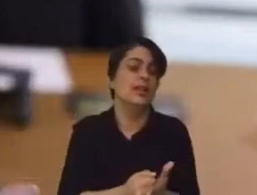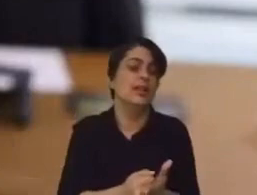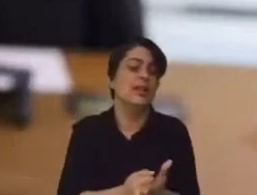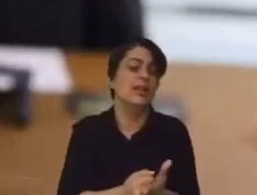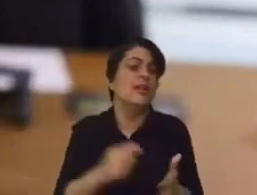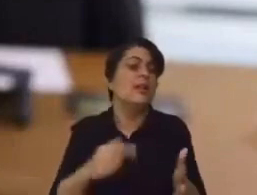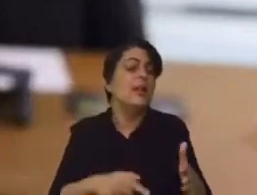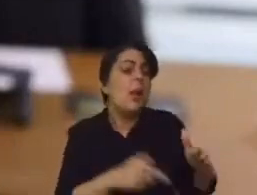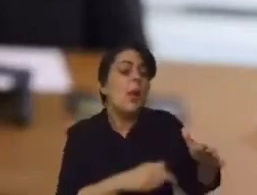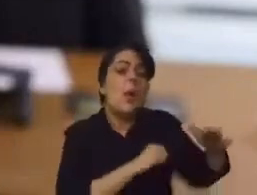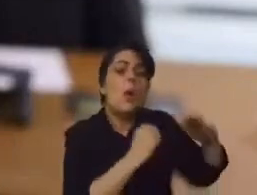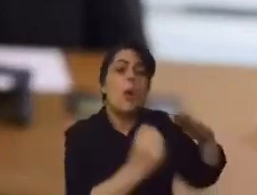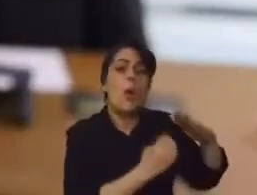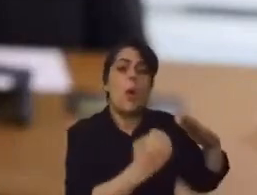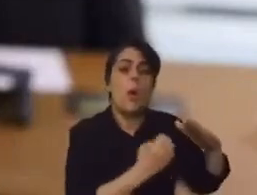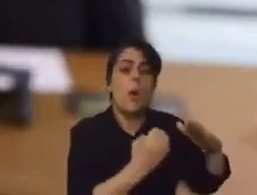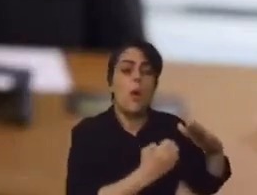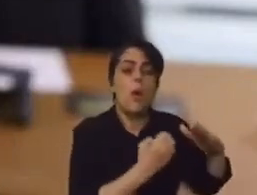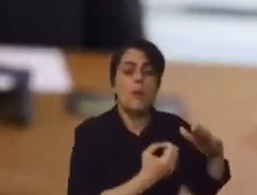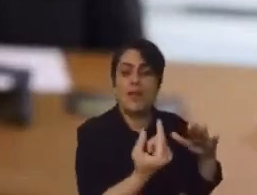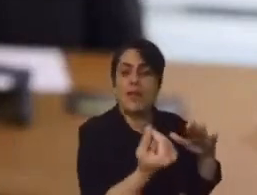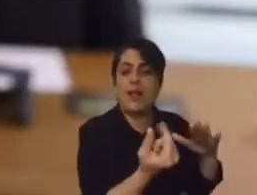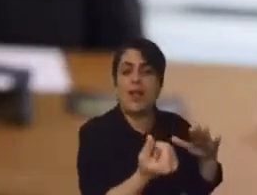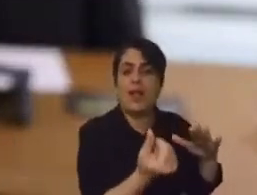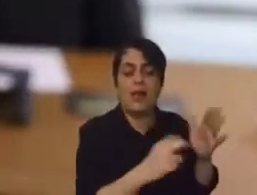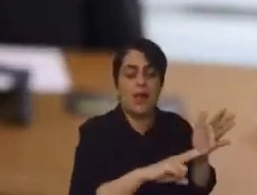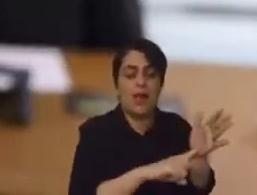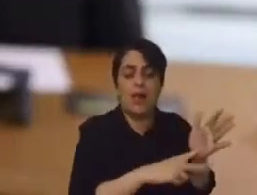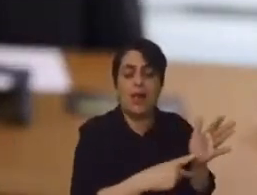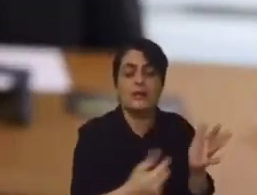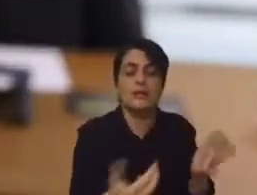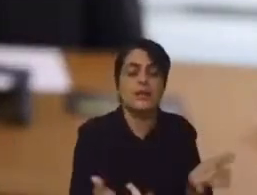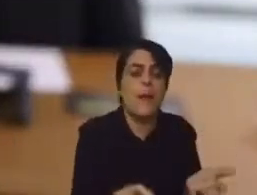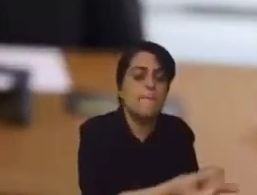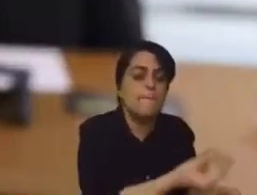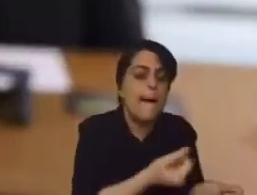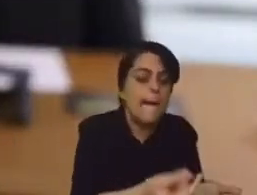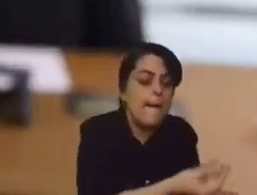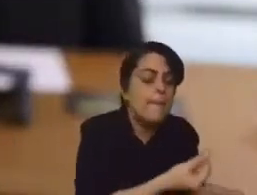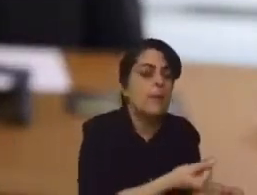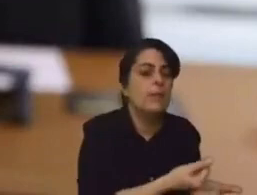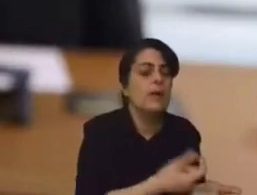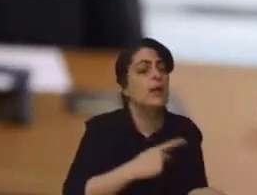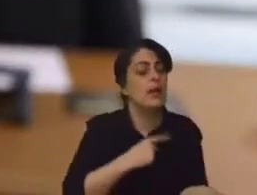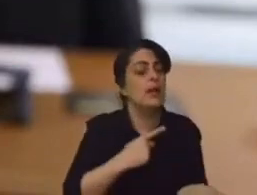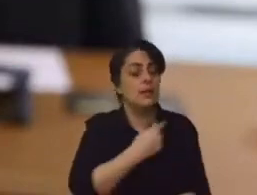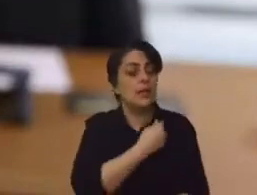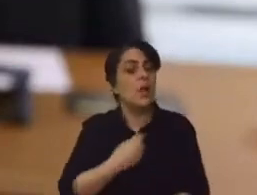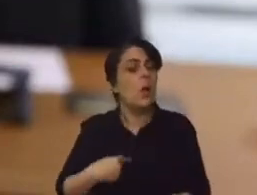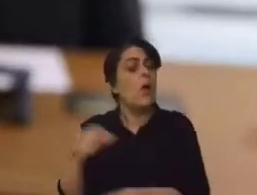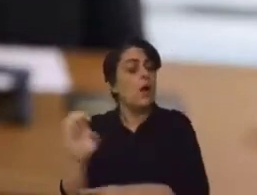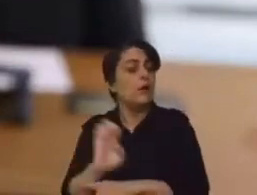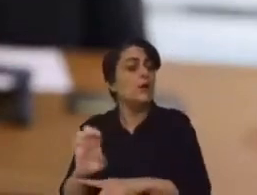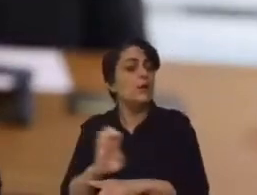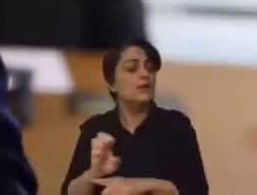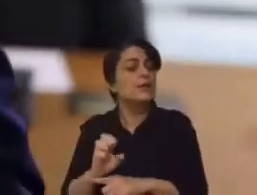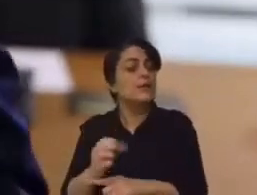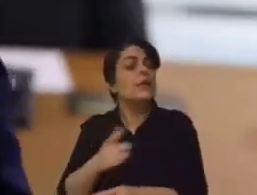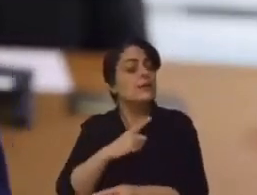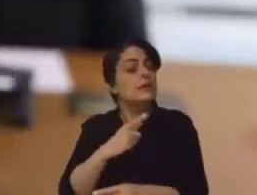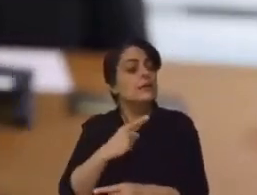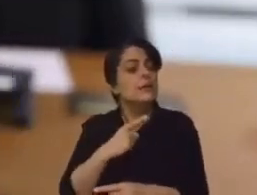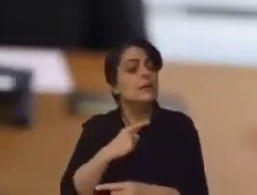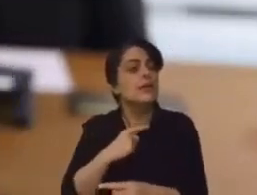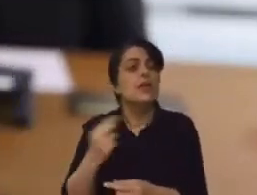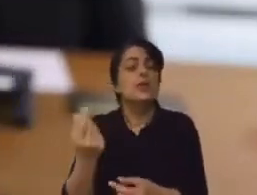que o sindicato impõe. Nós temos governos de estados que não arrecadam o dinheiro do sindicato dos professores, mas, ao mesmo tempo,